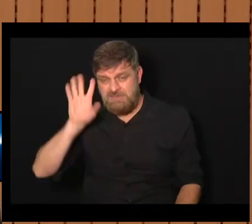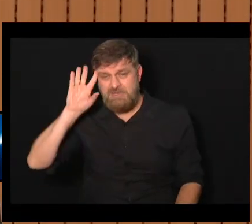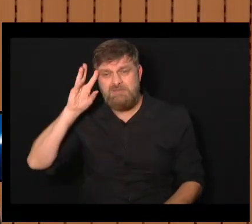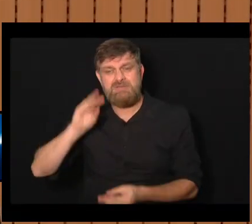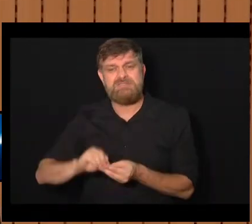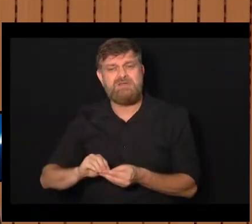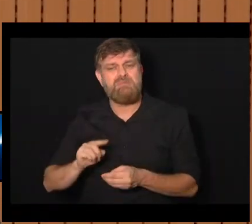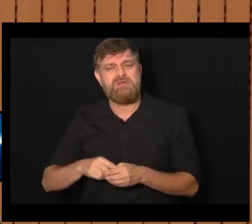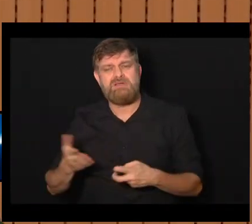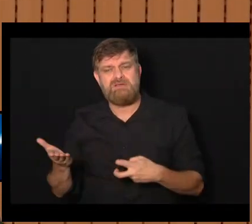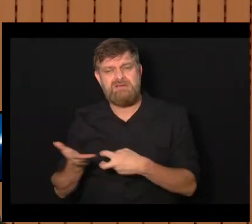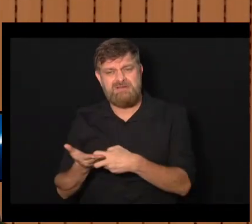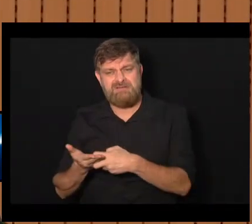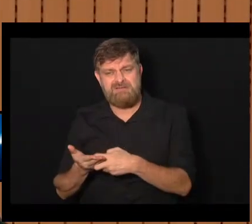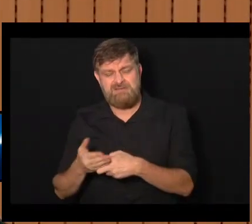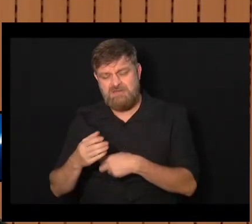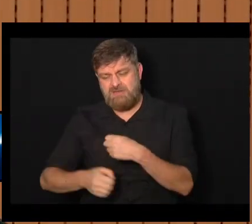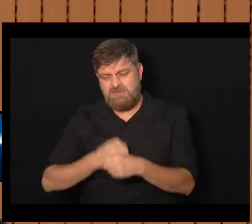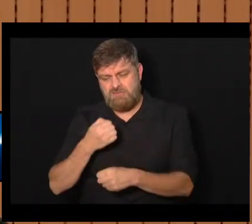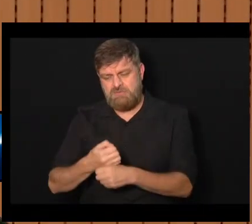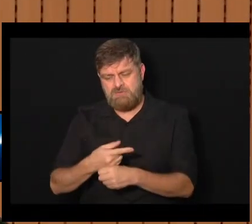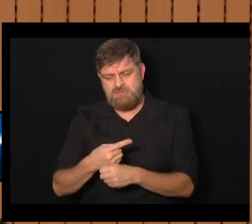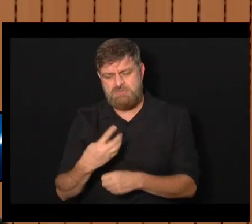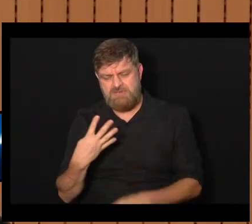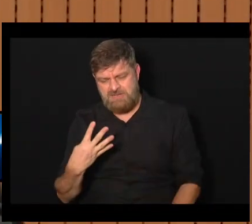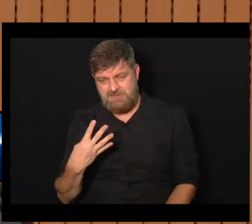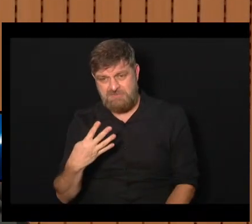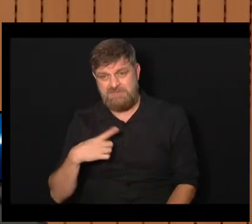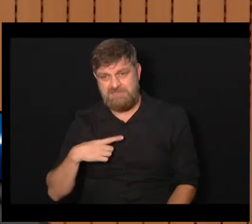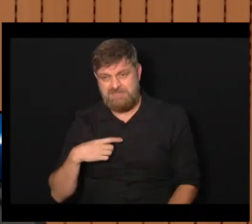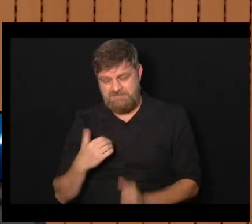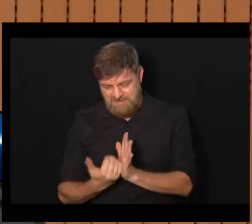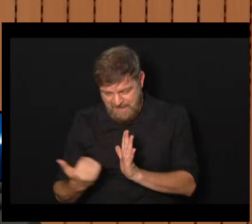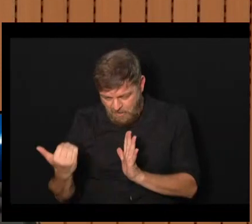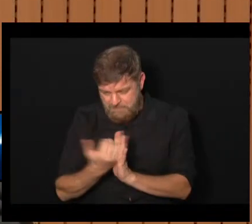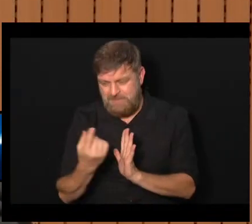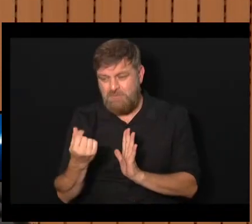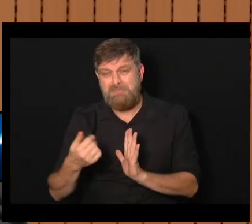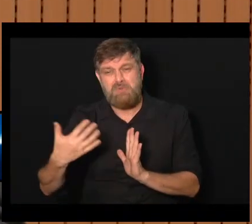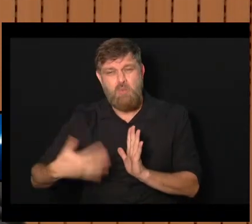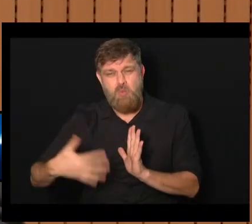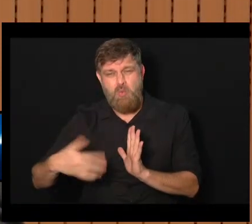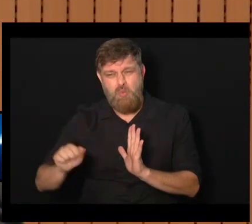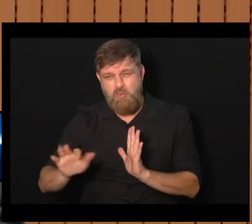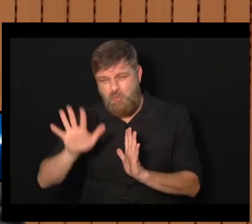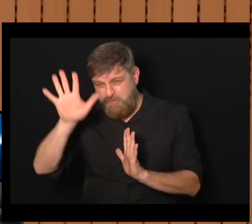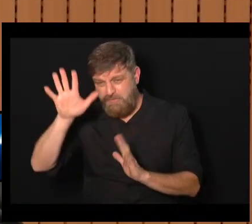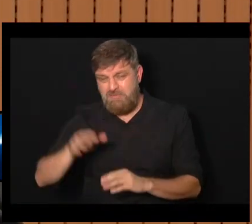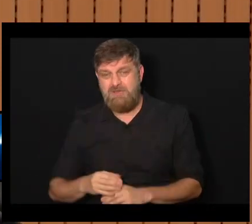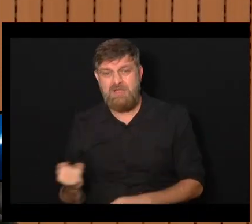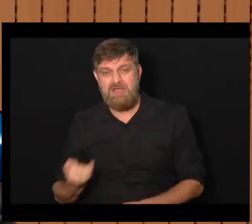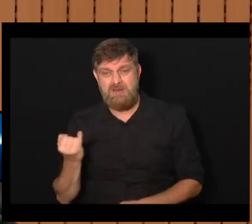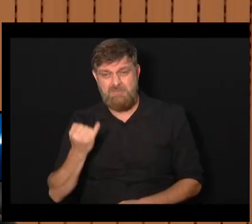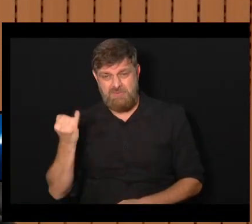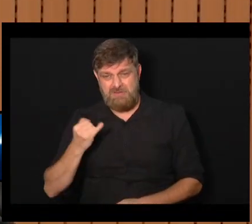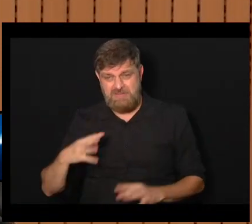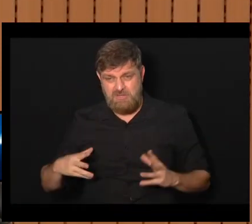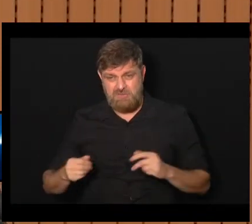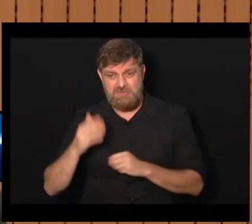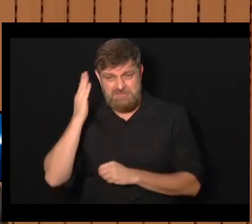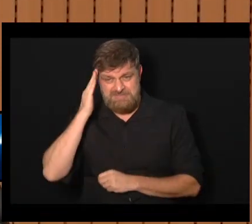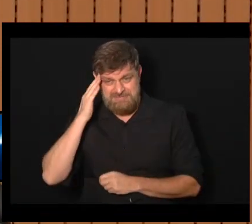aumento inicialmente de 2014 para 2015, mas é muito importante que todos saibam que se a decisão